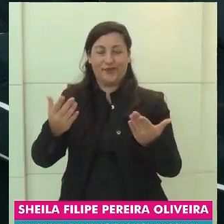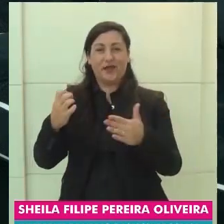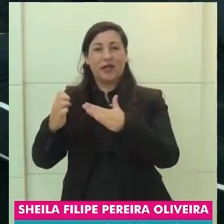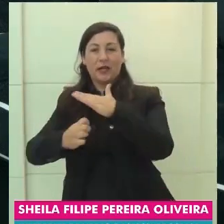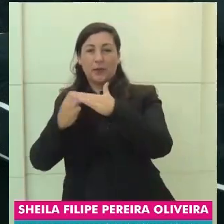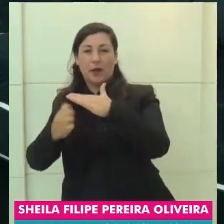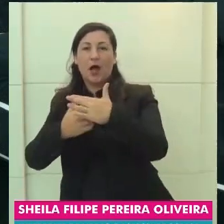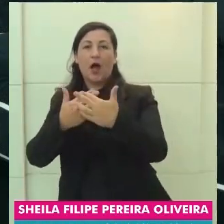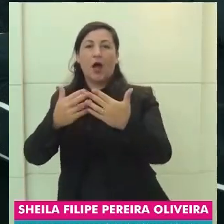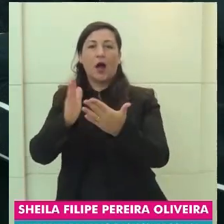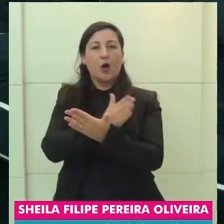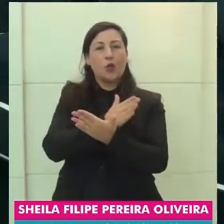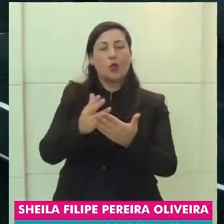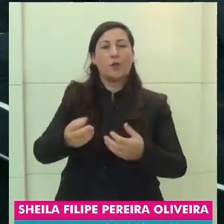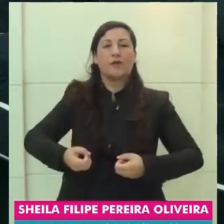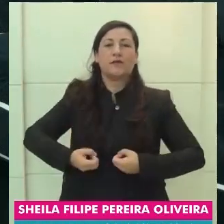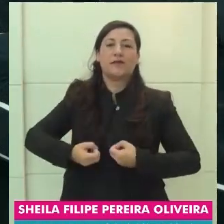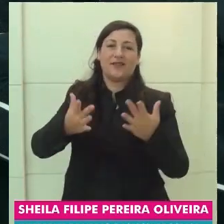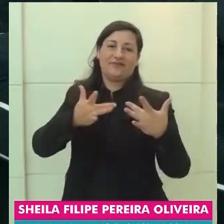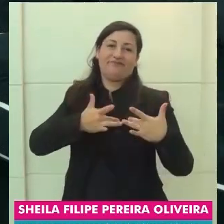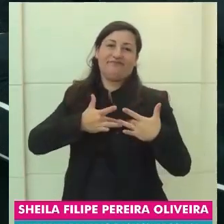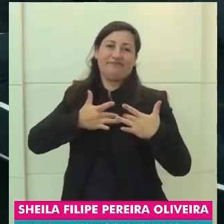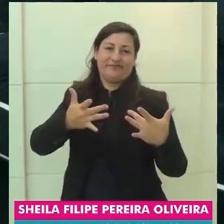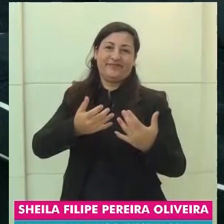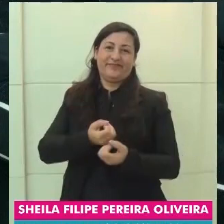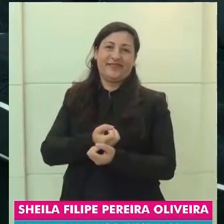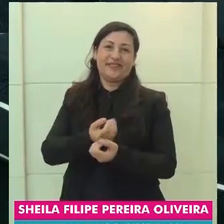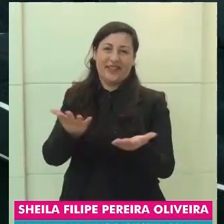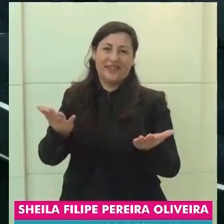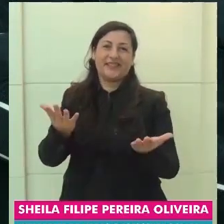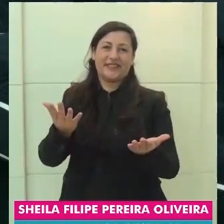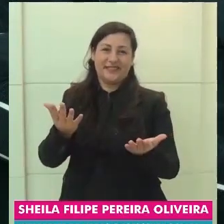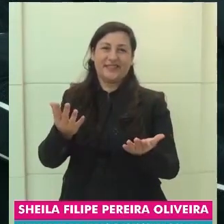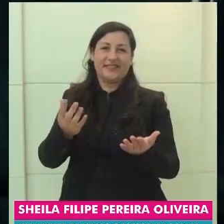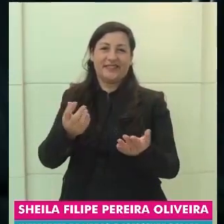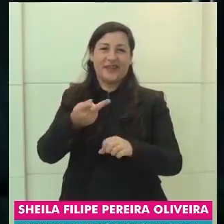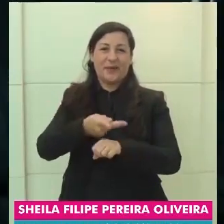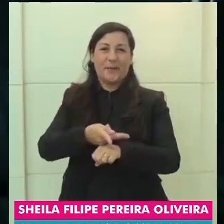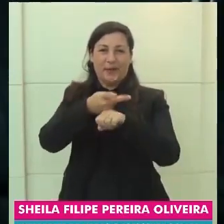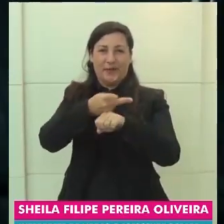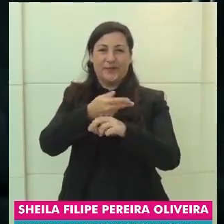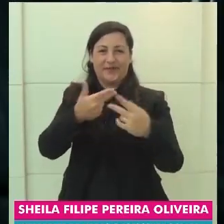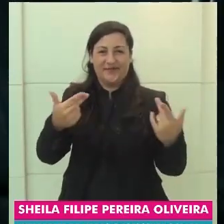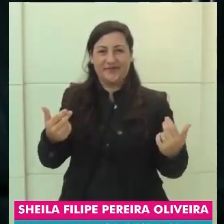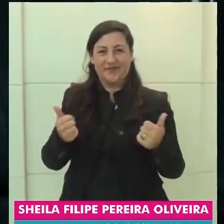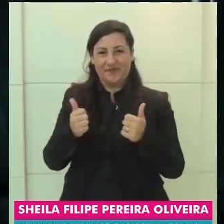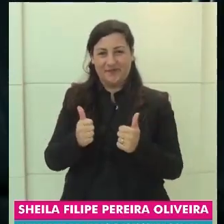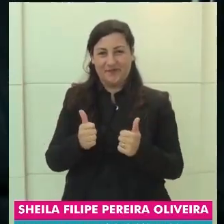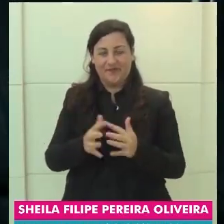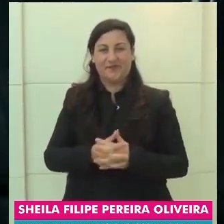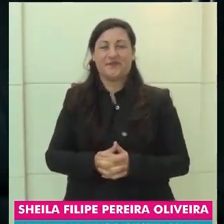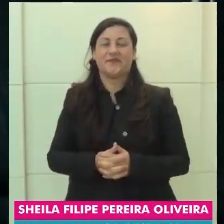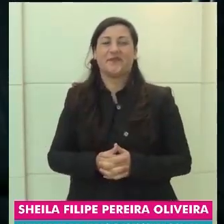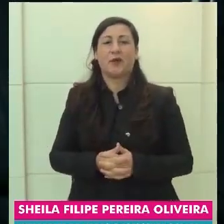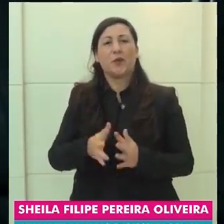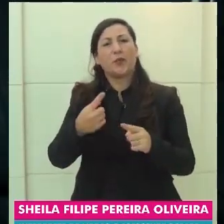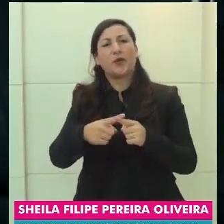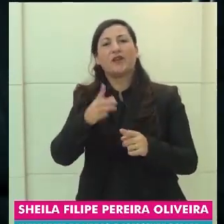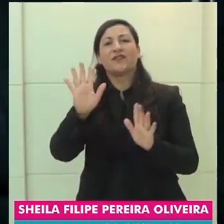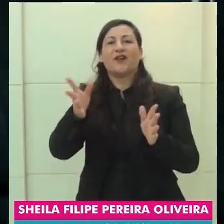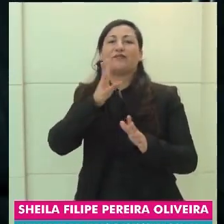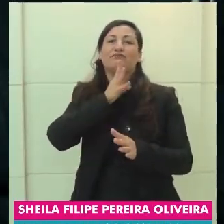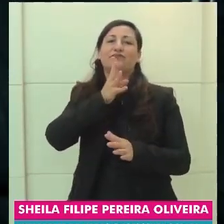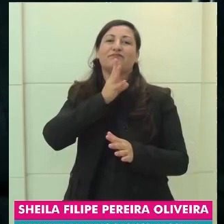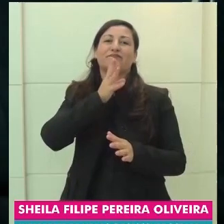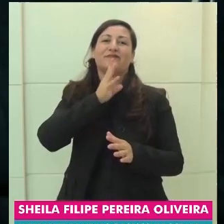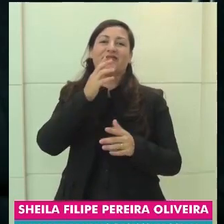sabe? Colaboradoras, aquelas empresas que a gente só chega na porta já. Opa, mas... Porque já conhece o trabalho.